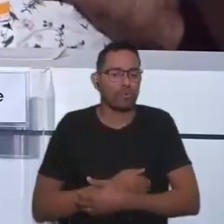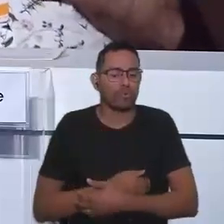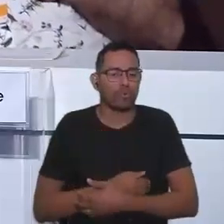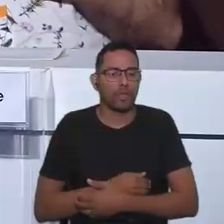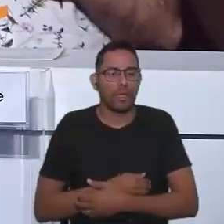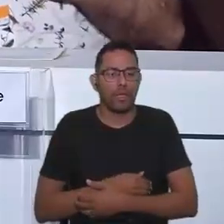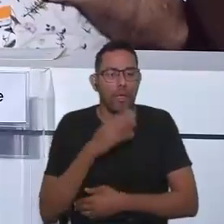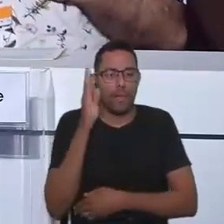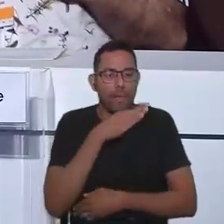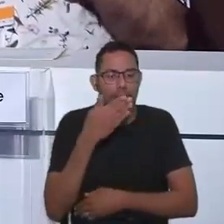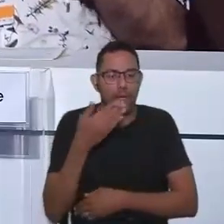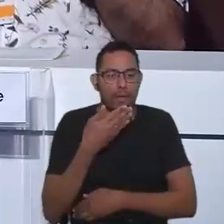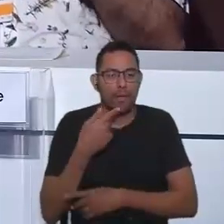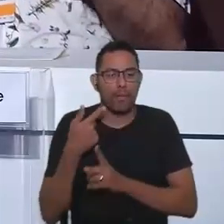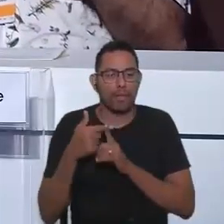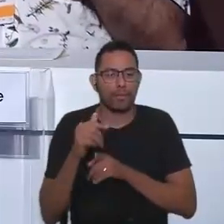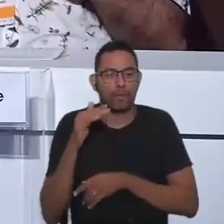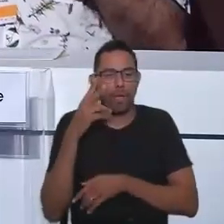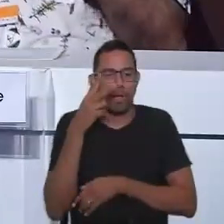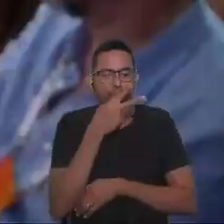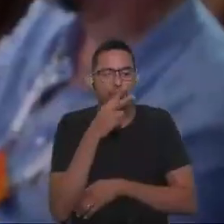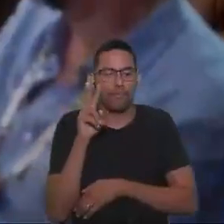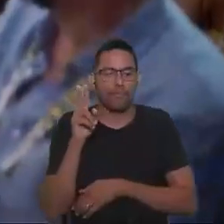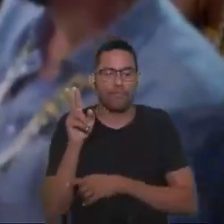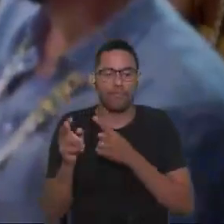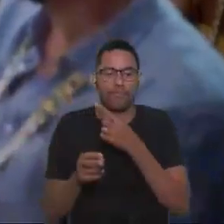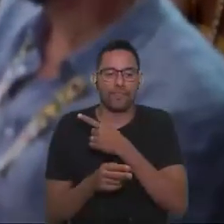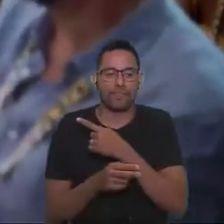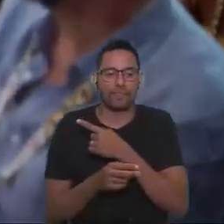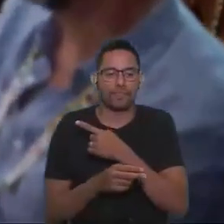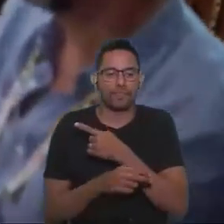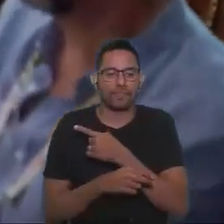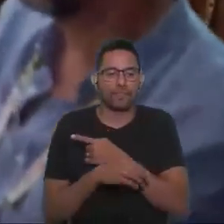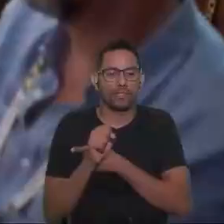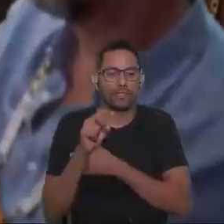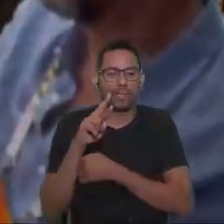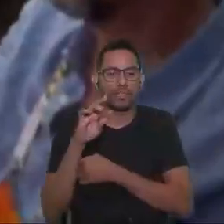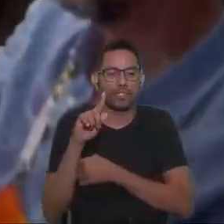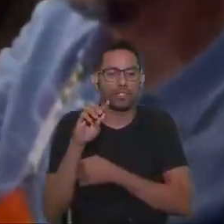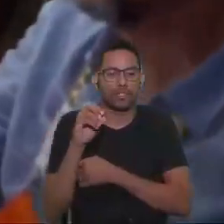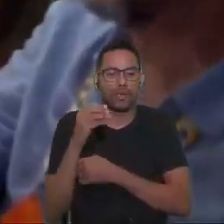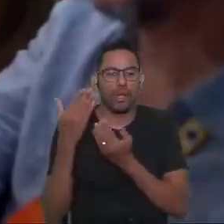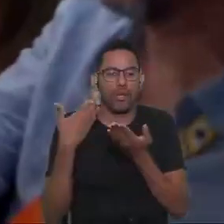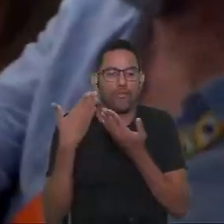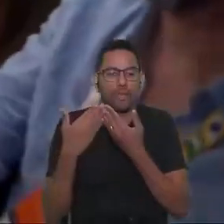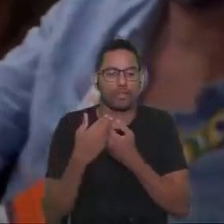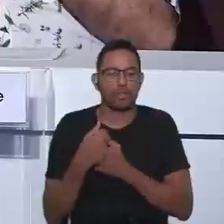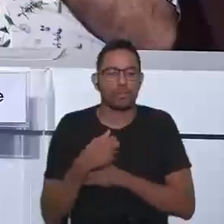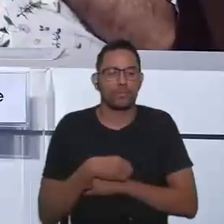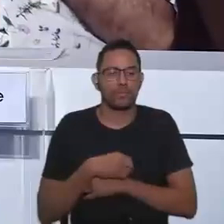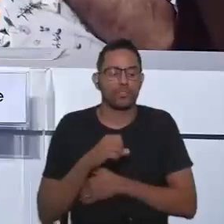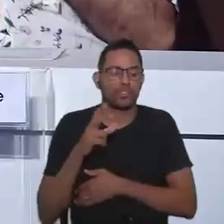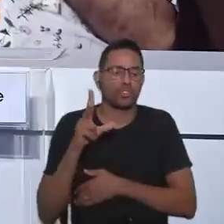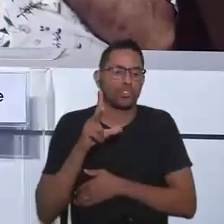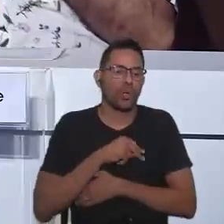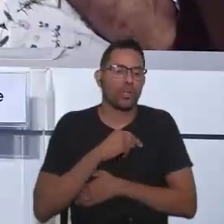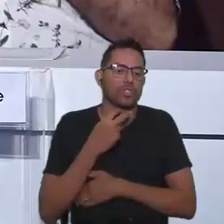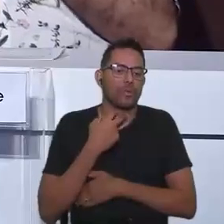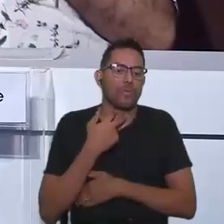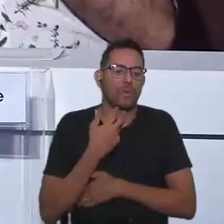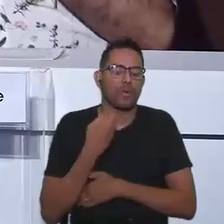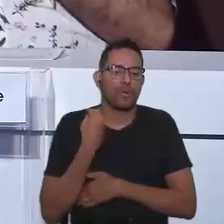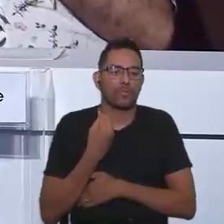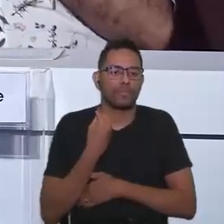estou muito mal agora, porque quando eu vi assim, vai ser o Sérgio mediando essa conversa, me lasquei, não